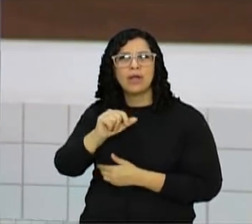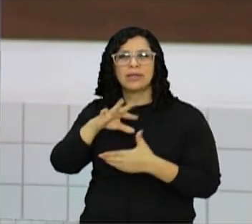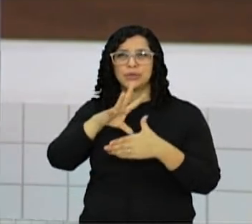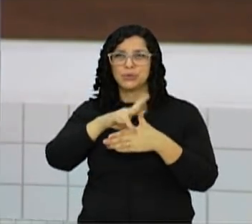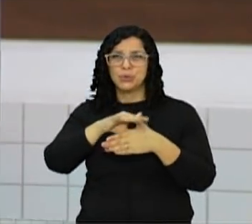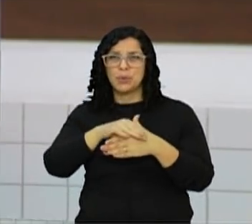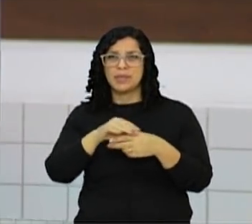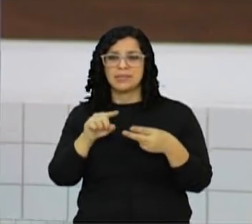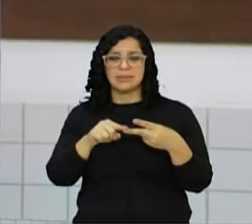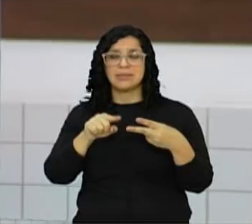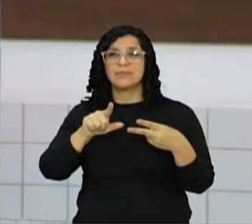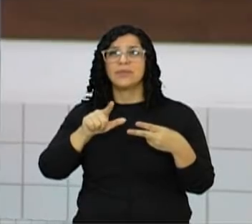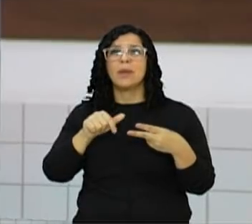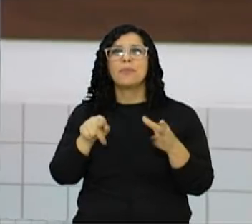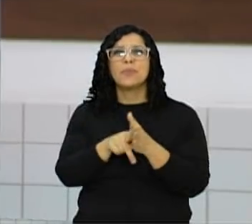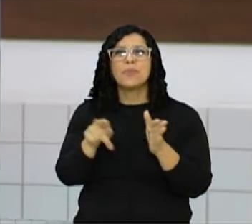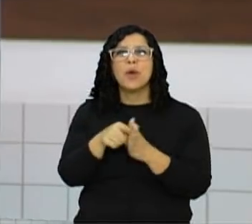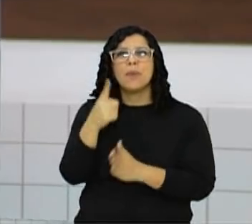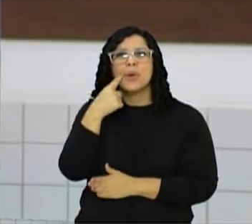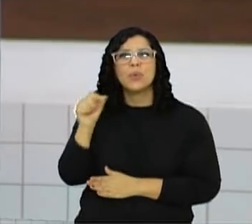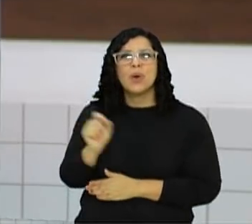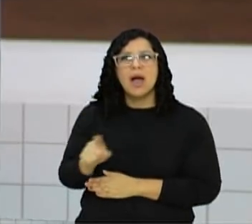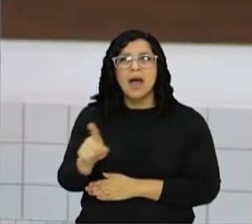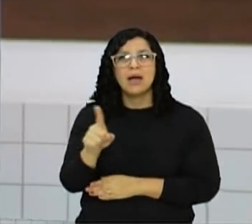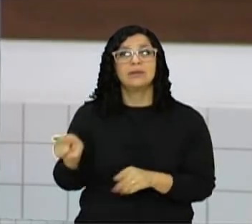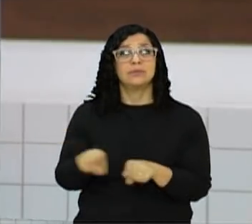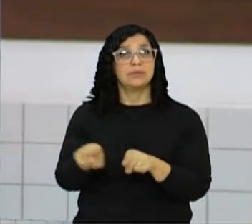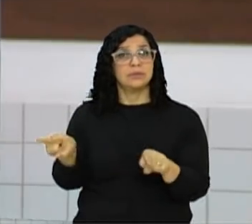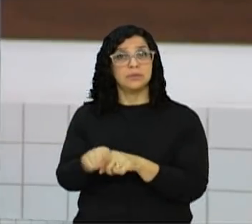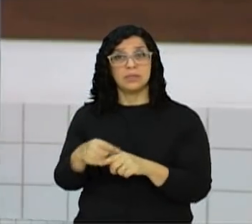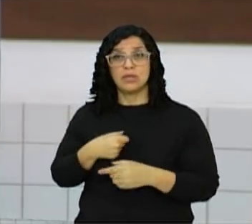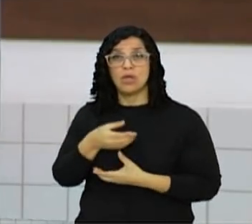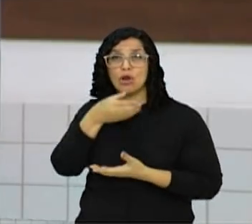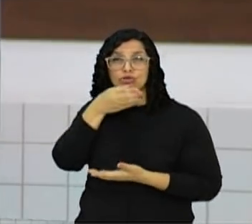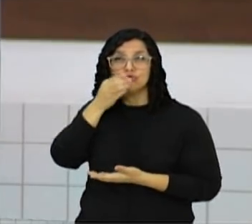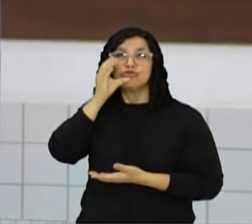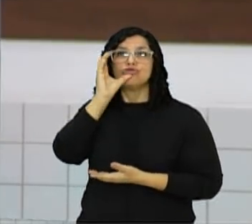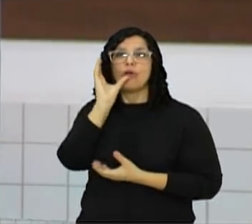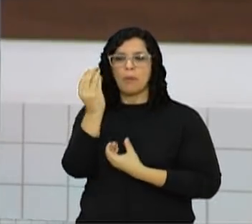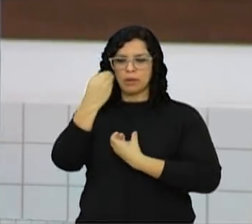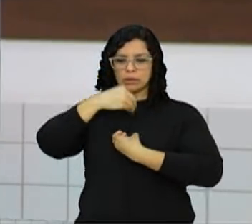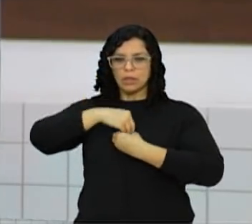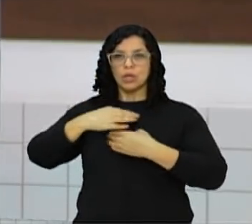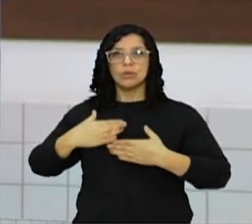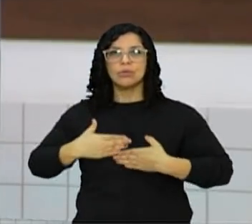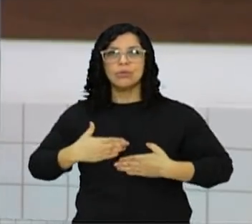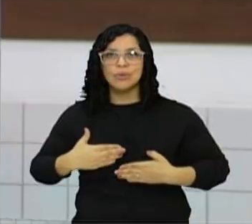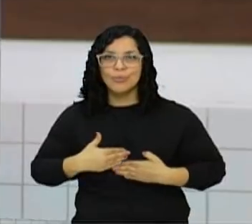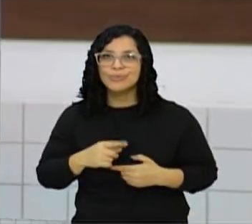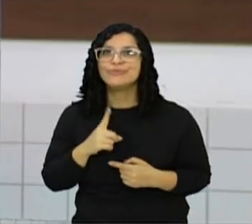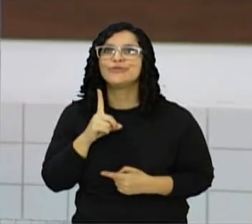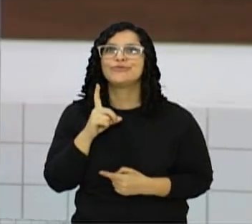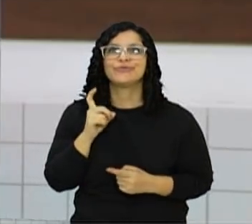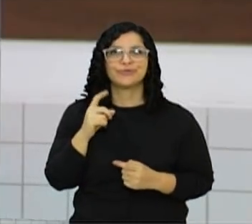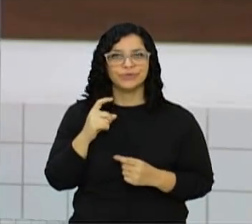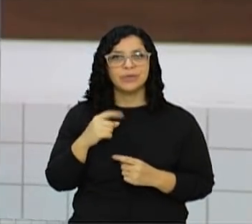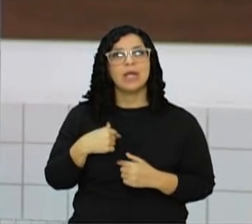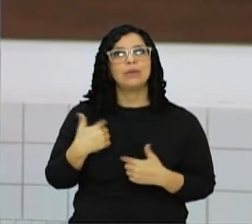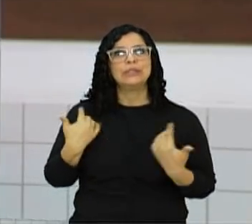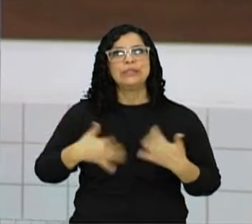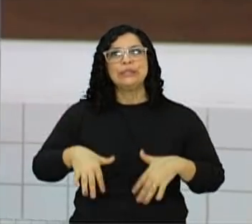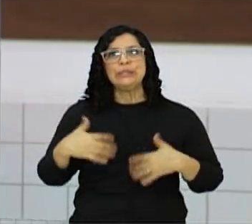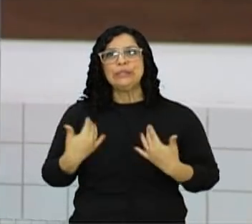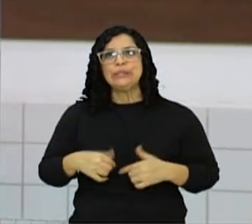leptospirose? Então eu posso, ao ingerir, estar levando para dentro do meu corpo algum agente que me